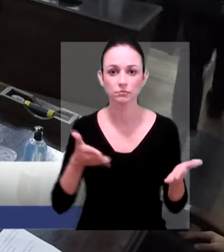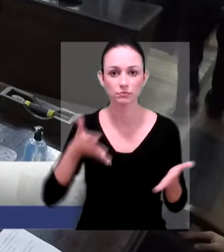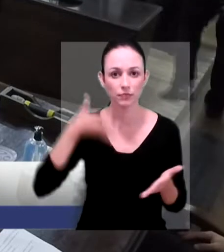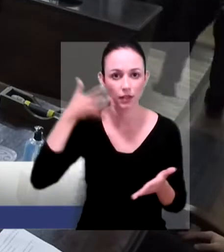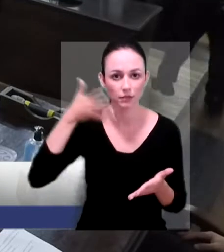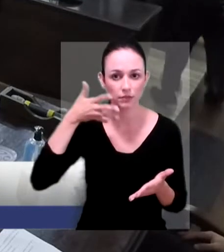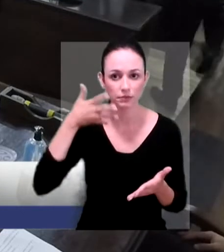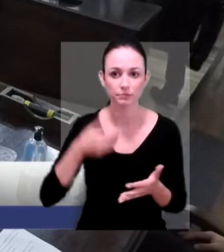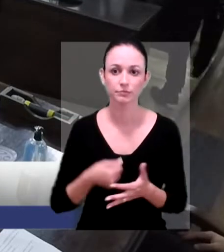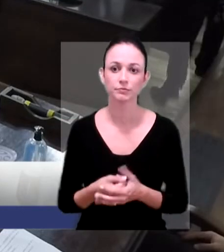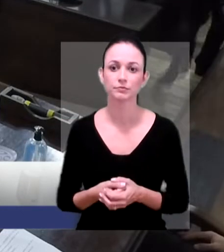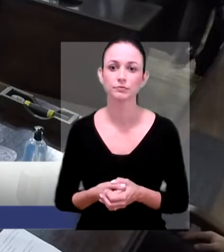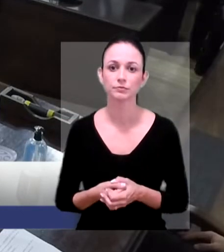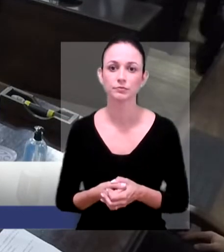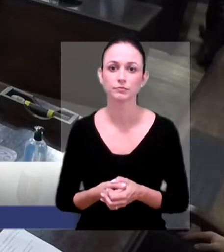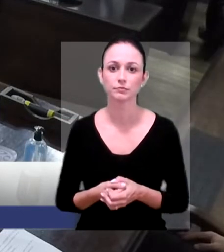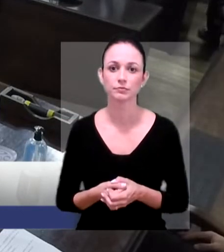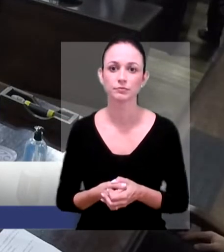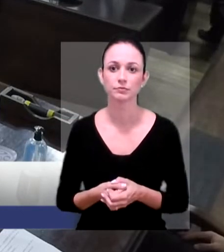A palavra.